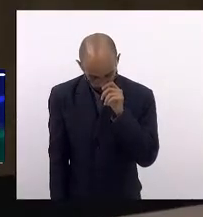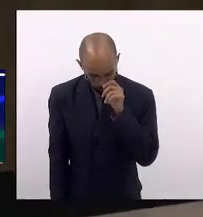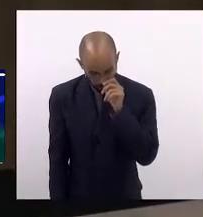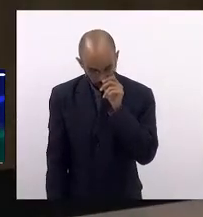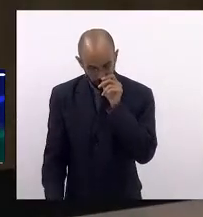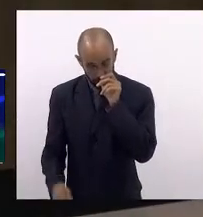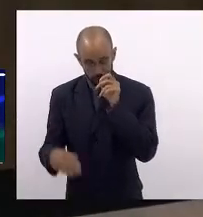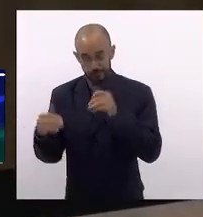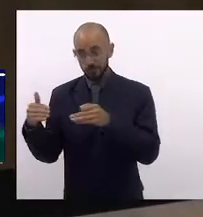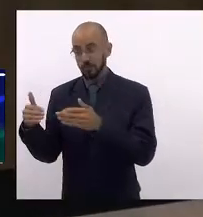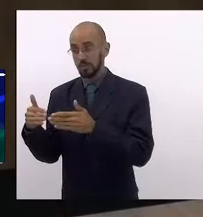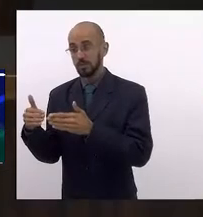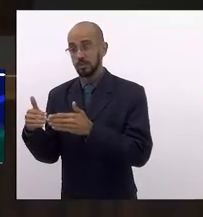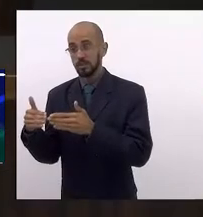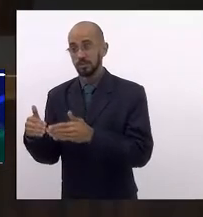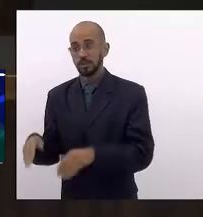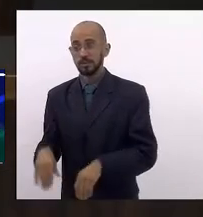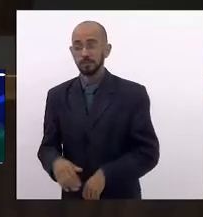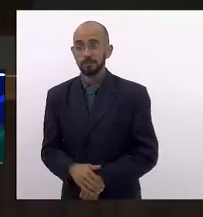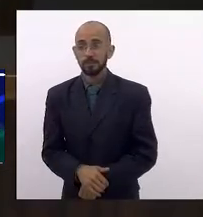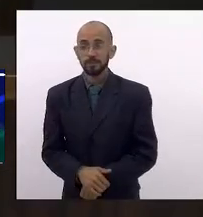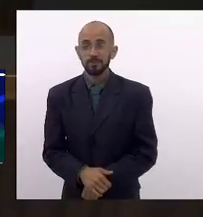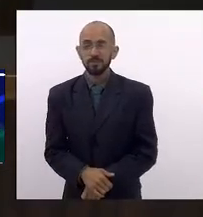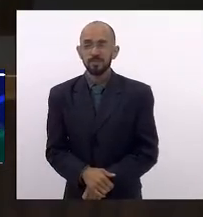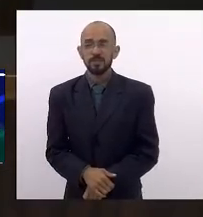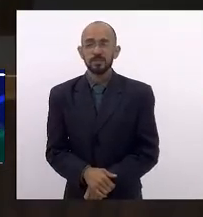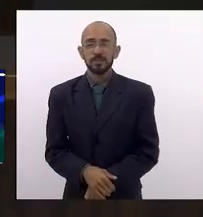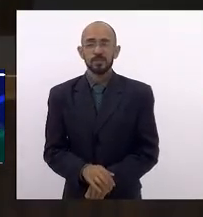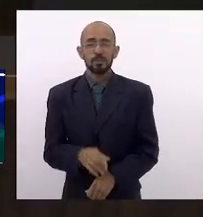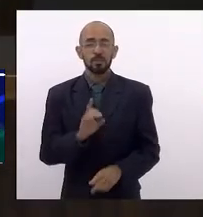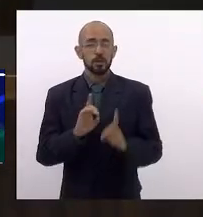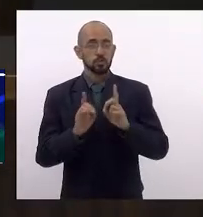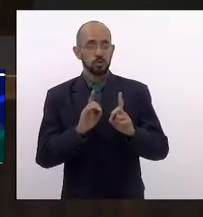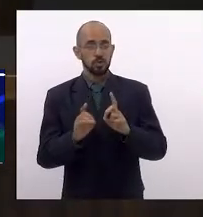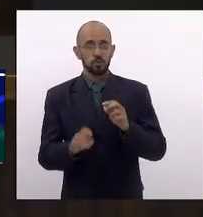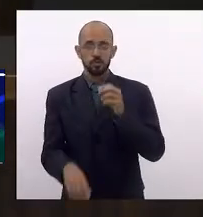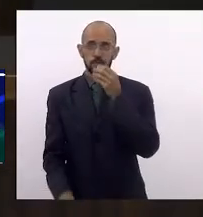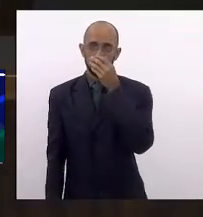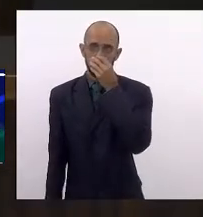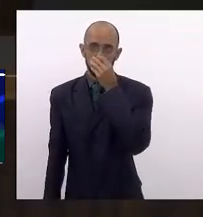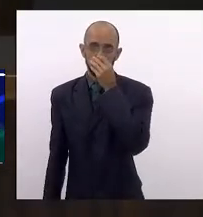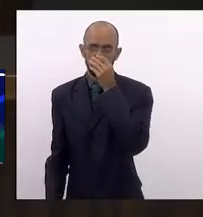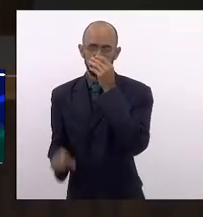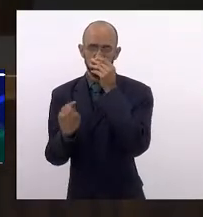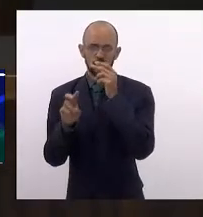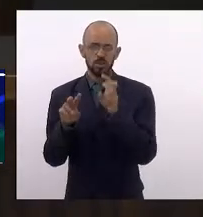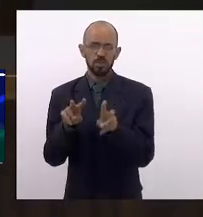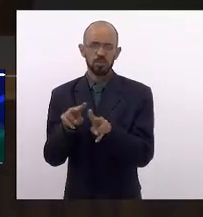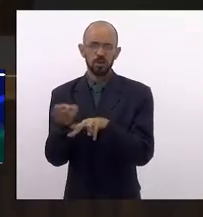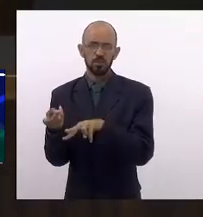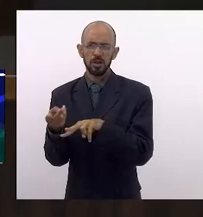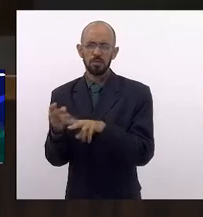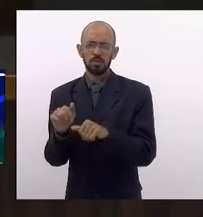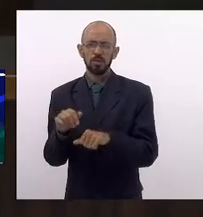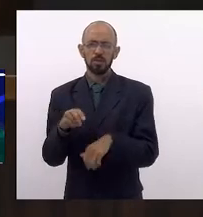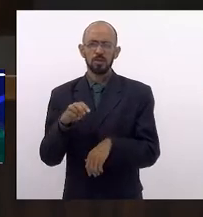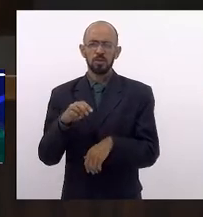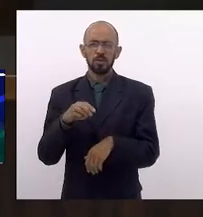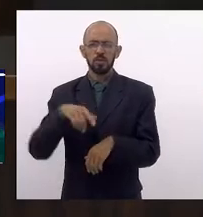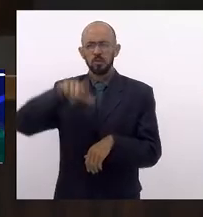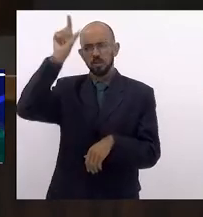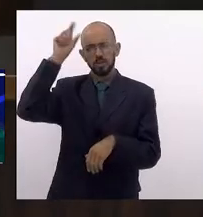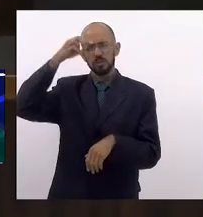é favorável Pode parecer submetido à discussão eu quero aqui dá só dá no caminhamento Deputado Marcio Luiz